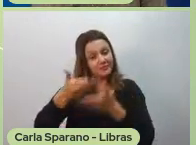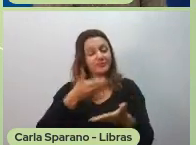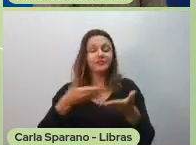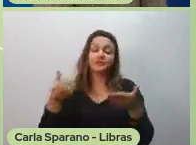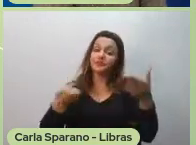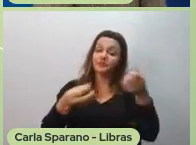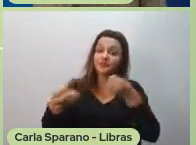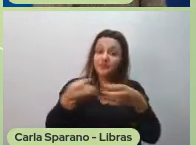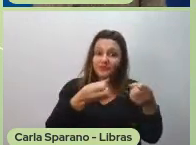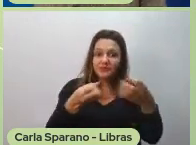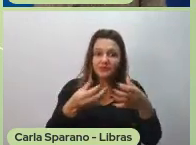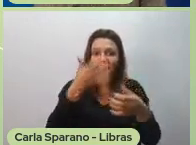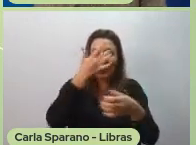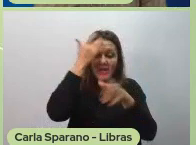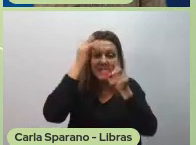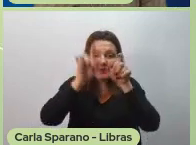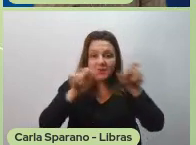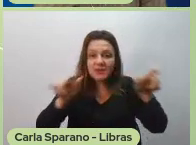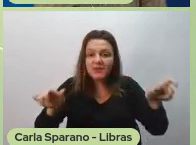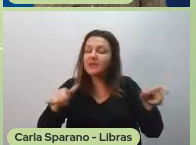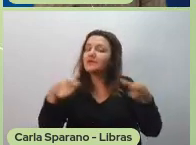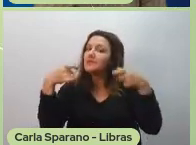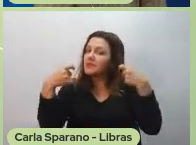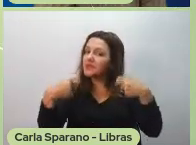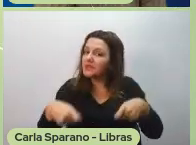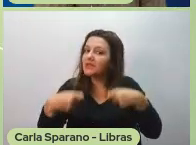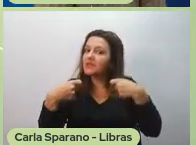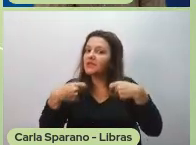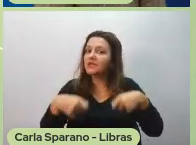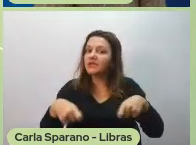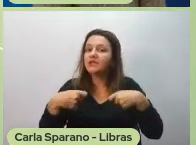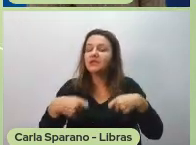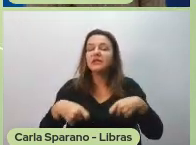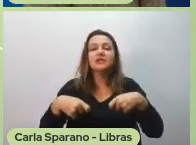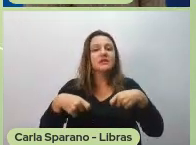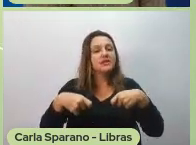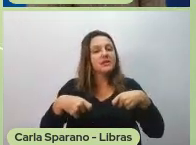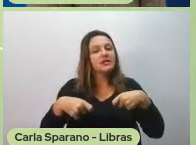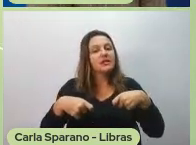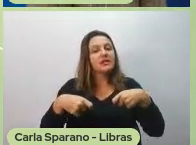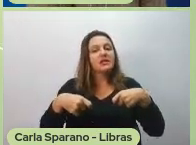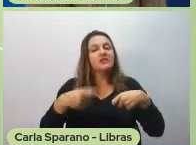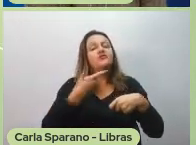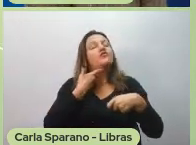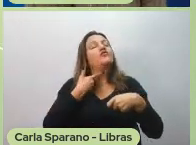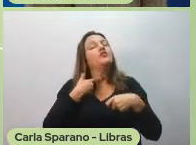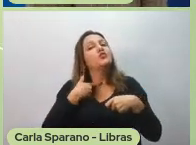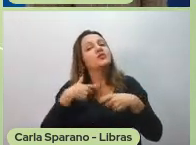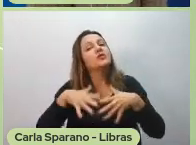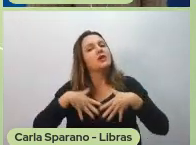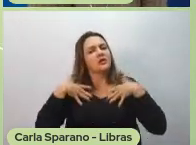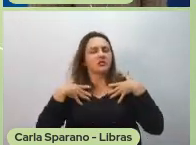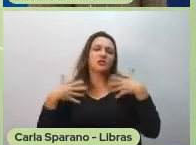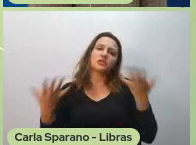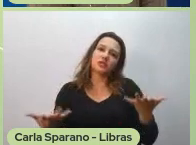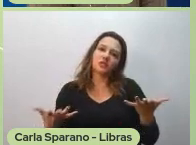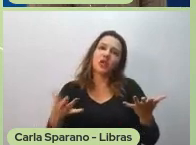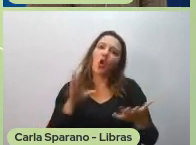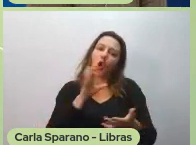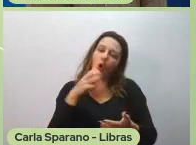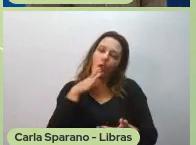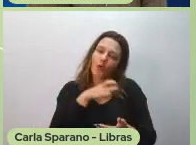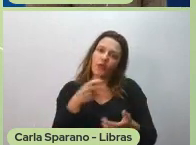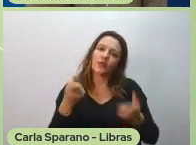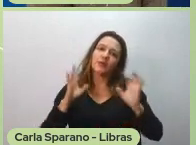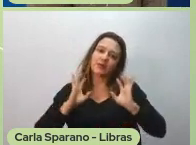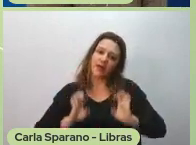inovador, as pessoas têm que realizar suas ambições, obviamente de forma ética, né? E pensar